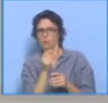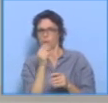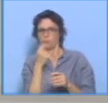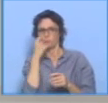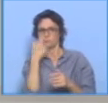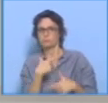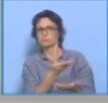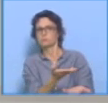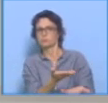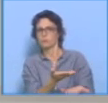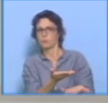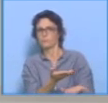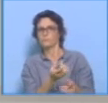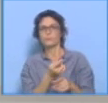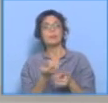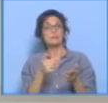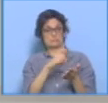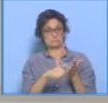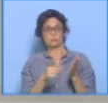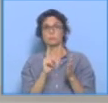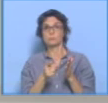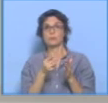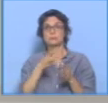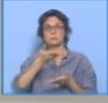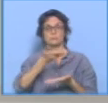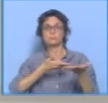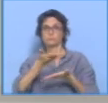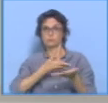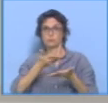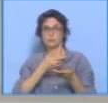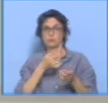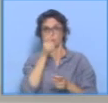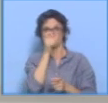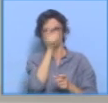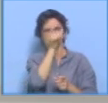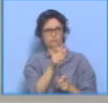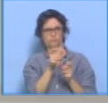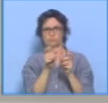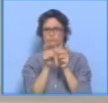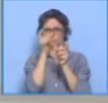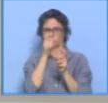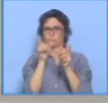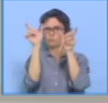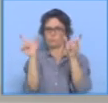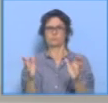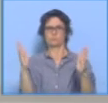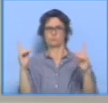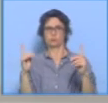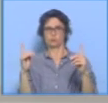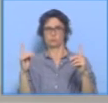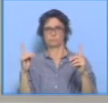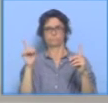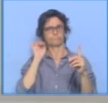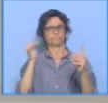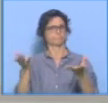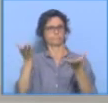Começamos com um diálogo entre dois gigantes, dois enormes gigantes. Por um lado,